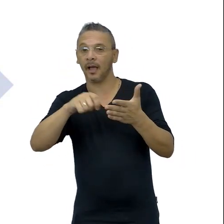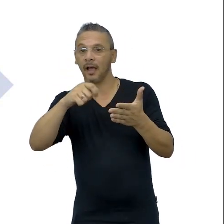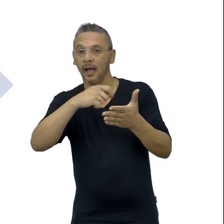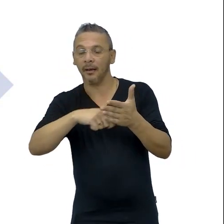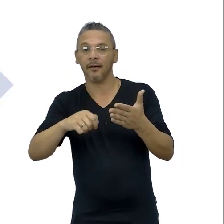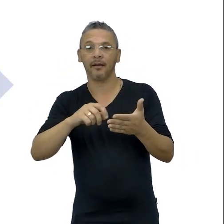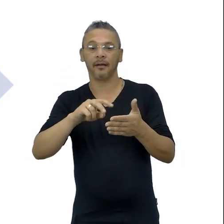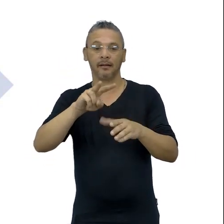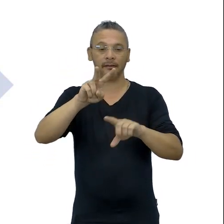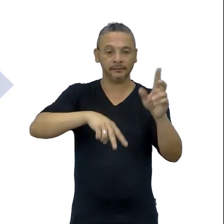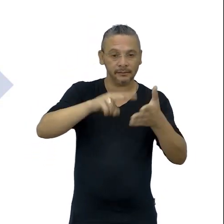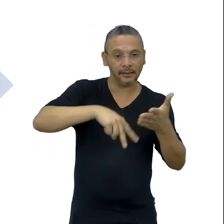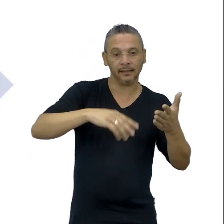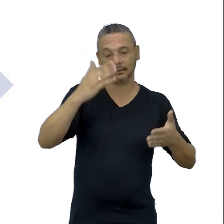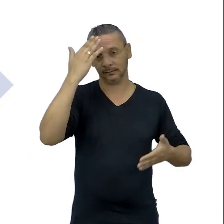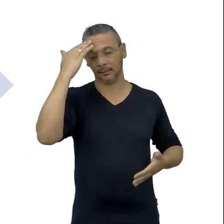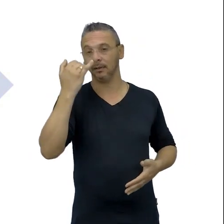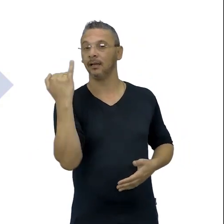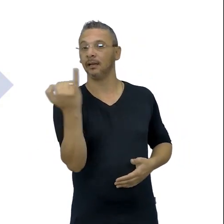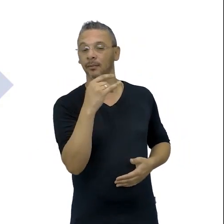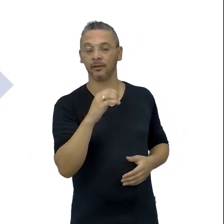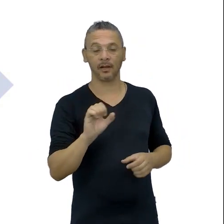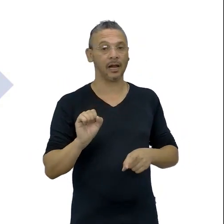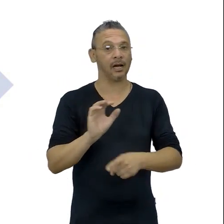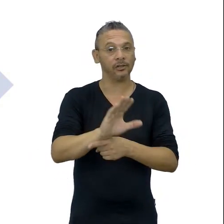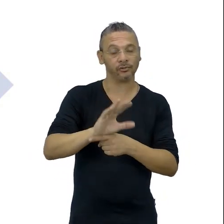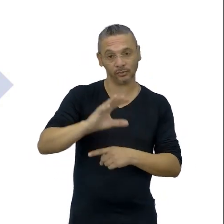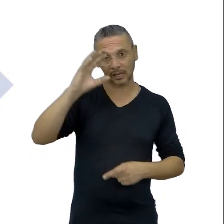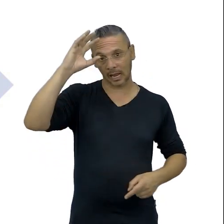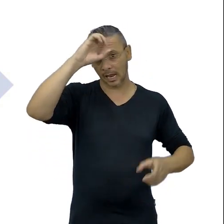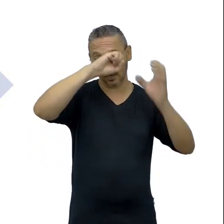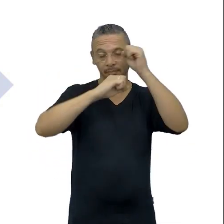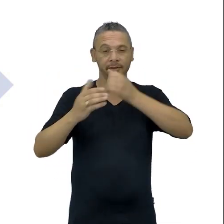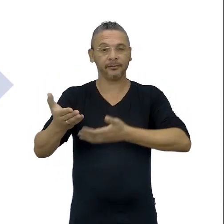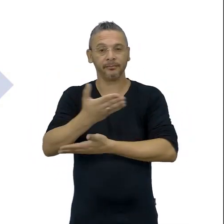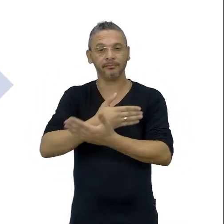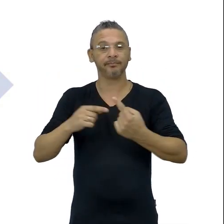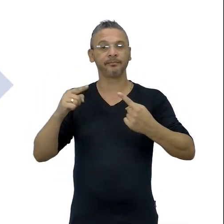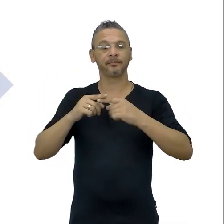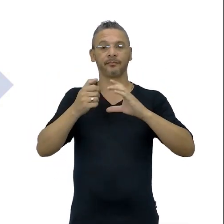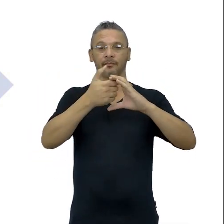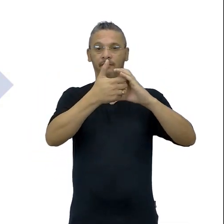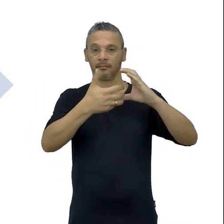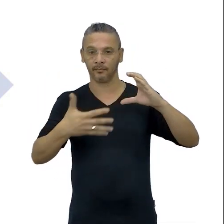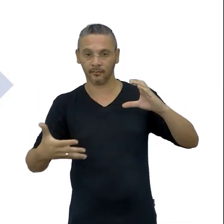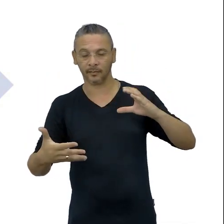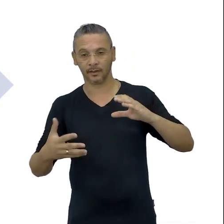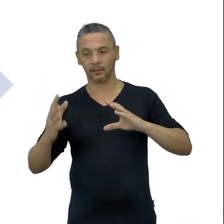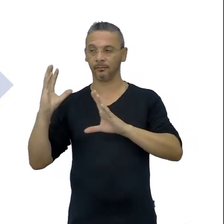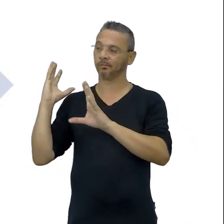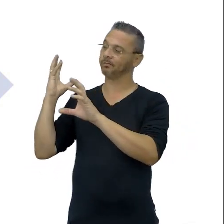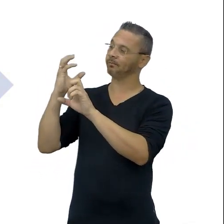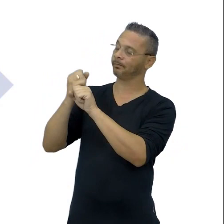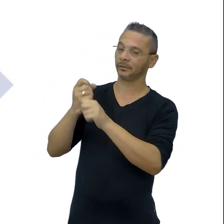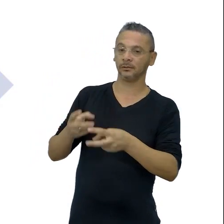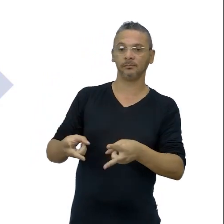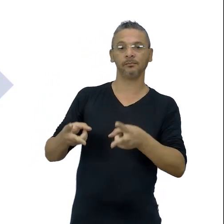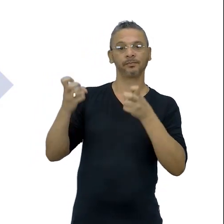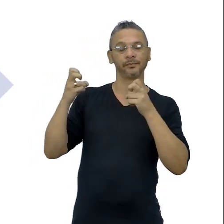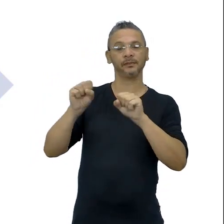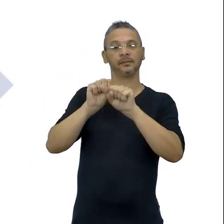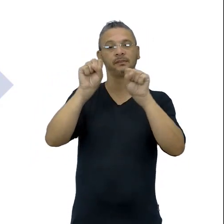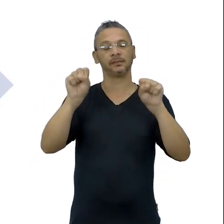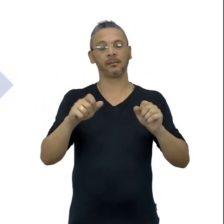estudantes, fortalecendo o processo de aprendizagem ao envolver aspectos sócio-históricos de aquisição do